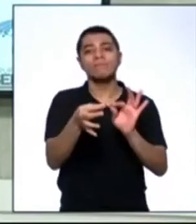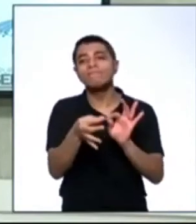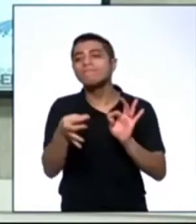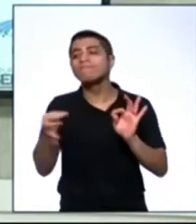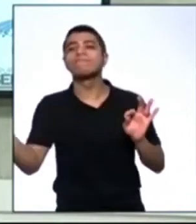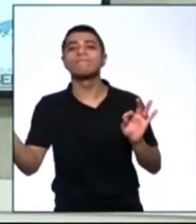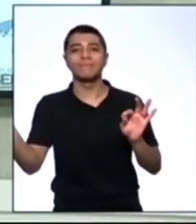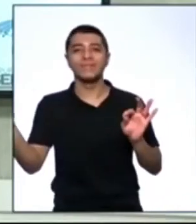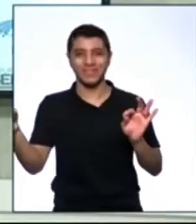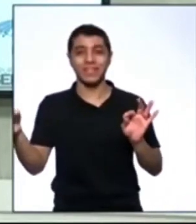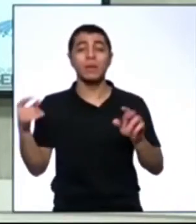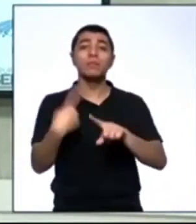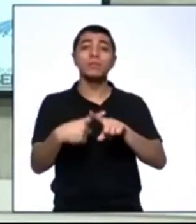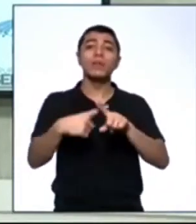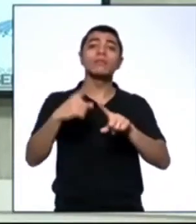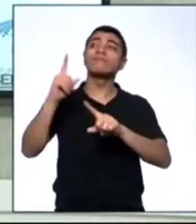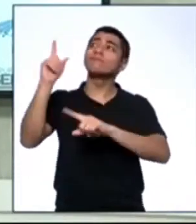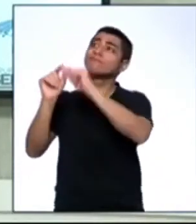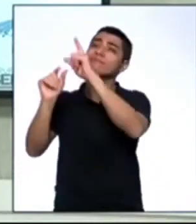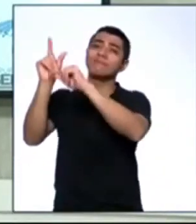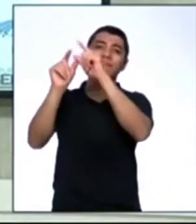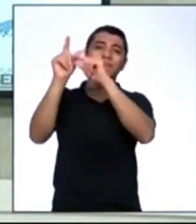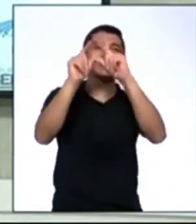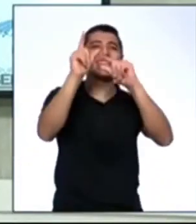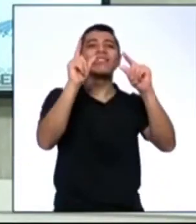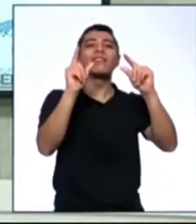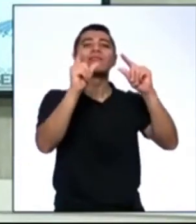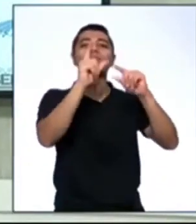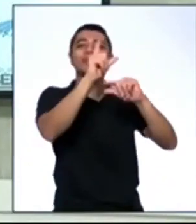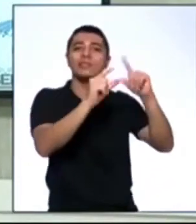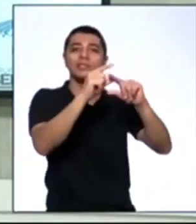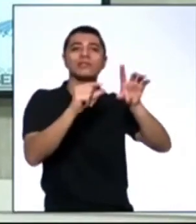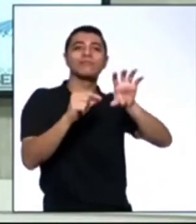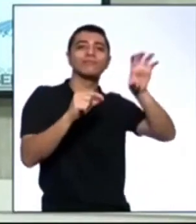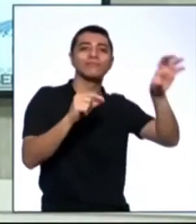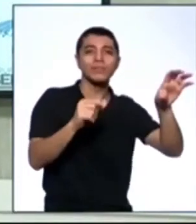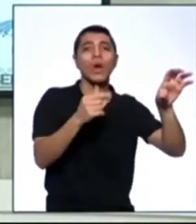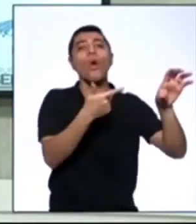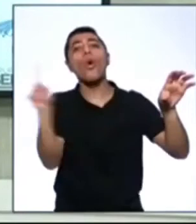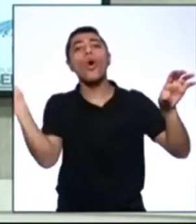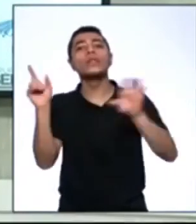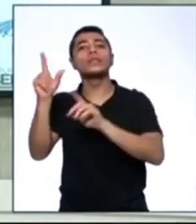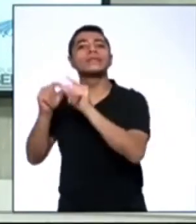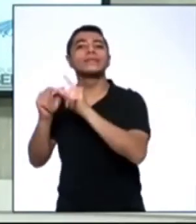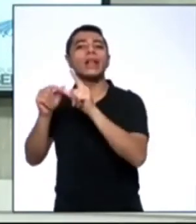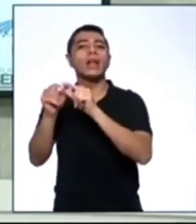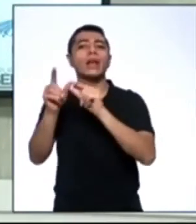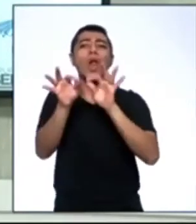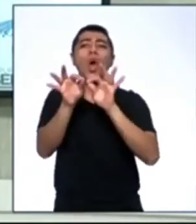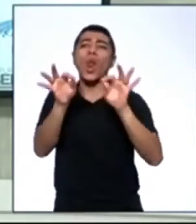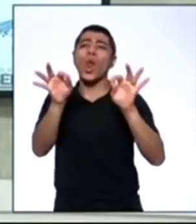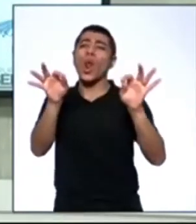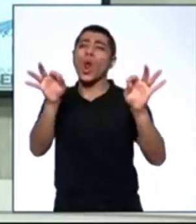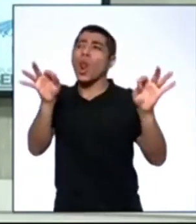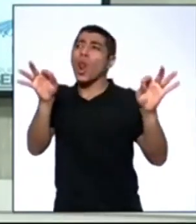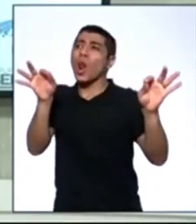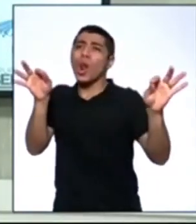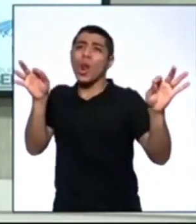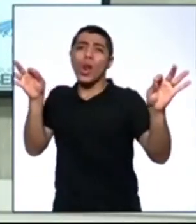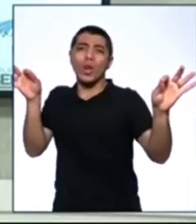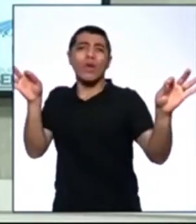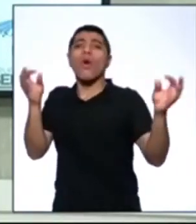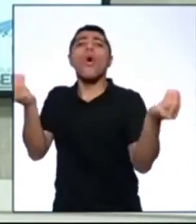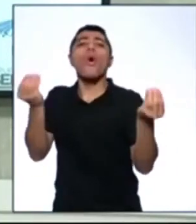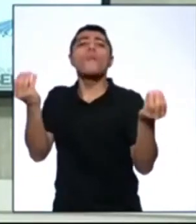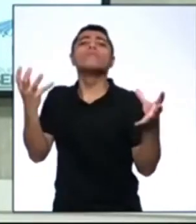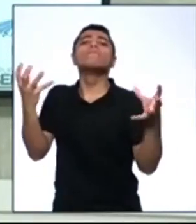usar esta unidade astronômica ano-luz, que seria a medida da distância que a luz percorre em um ano.